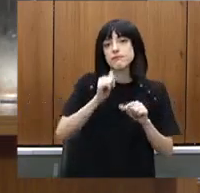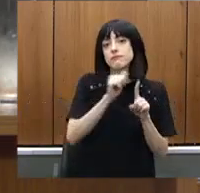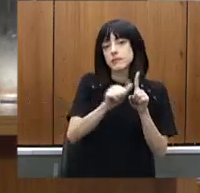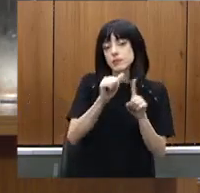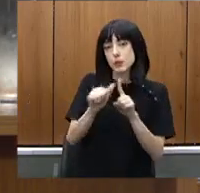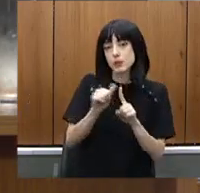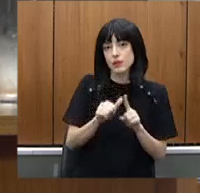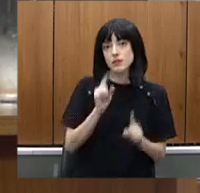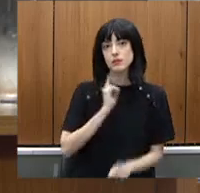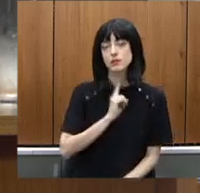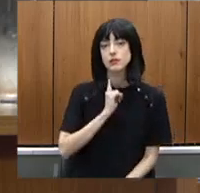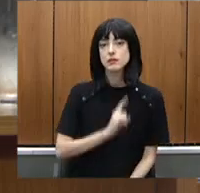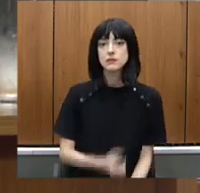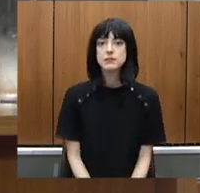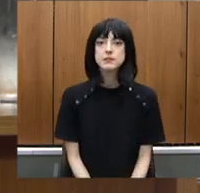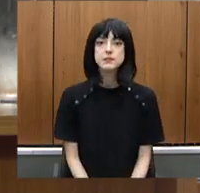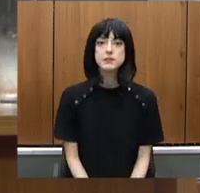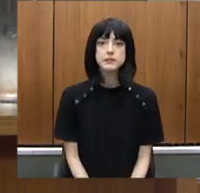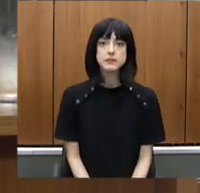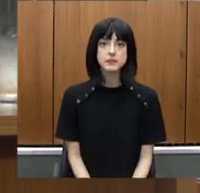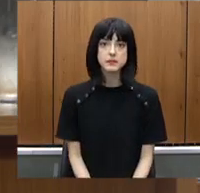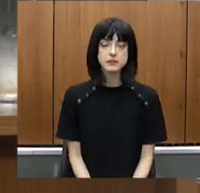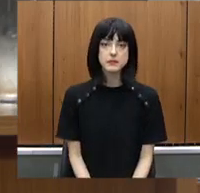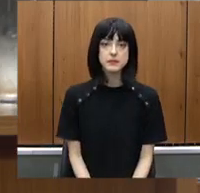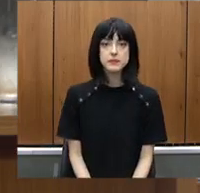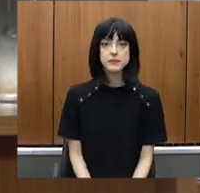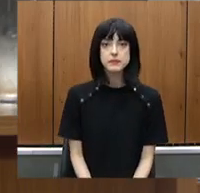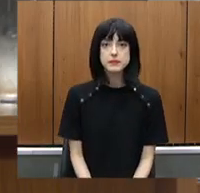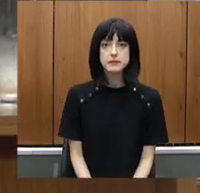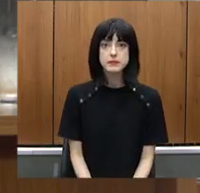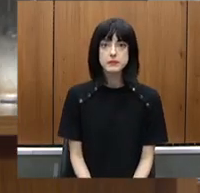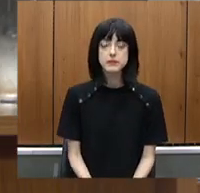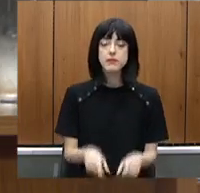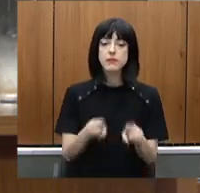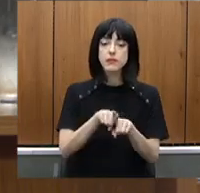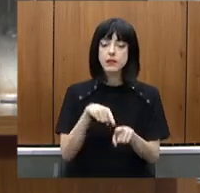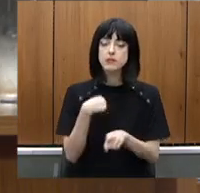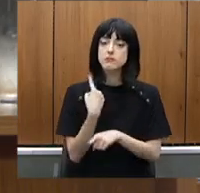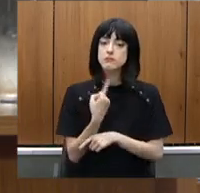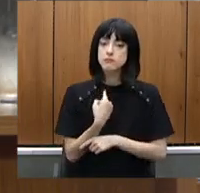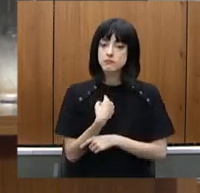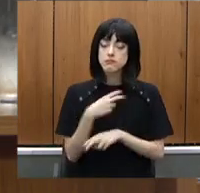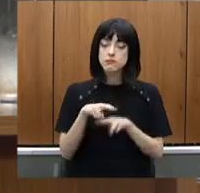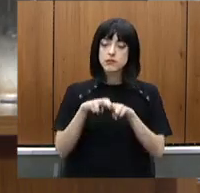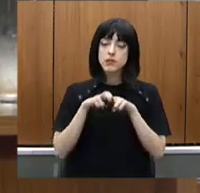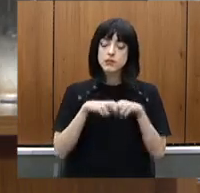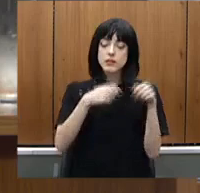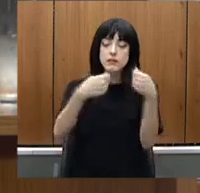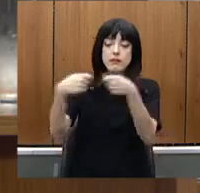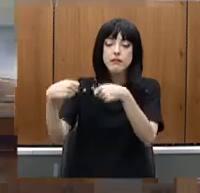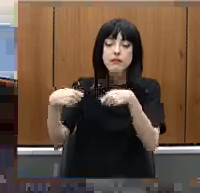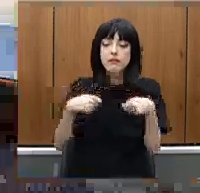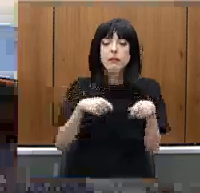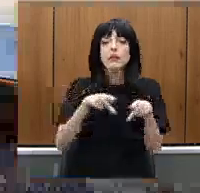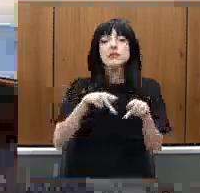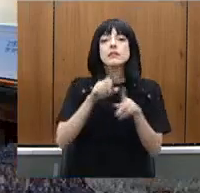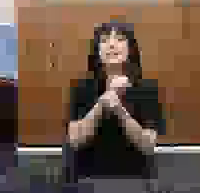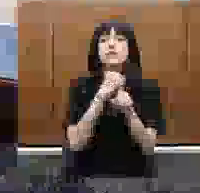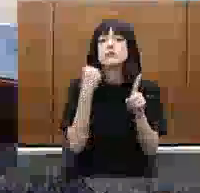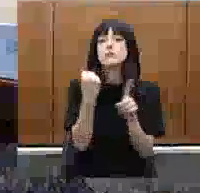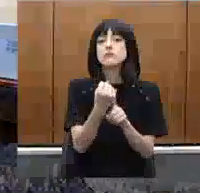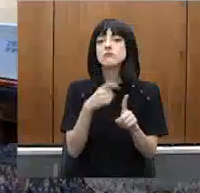né com as orientações a determinações da prova sociedade é um investimento de um policiamento Rural o